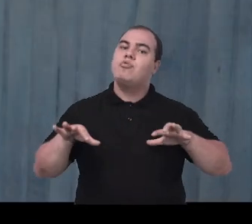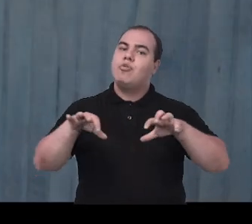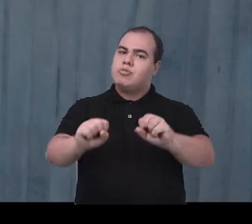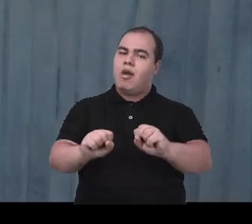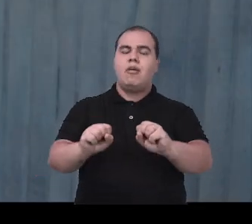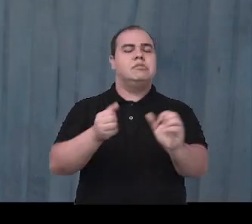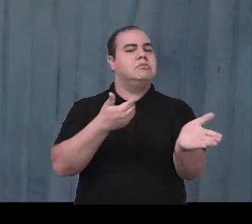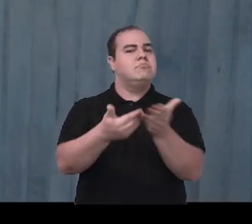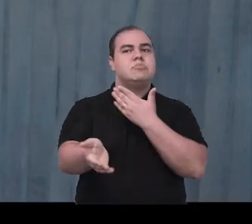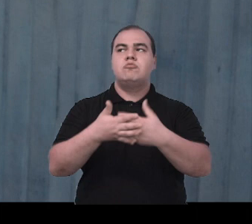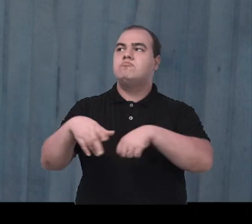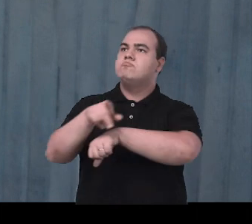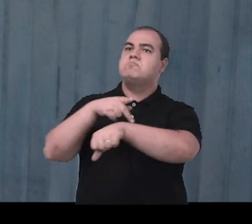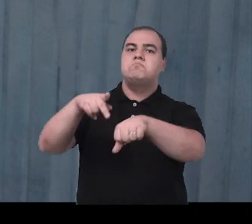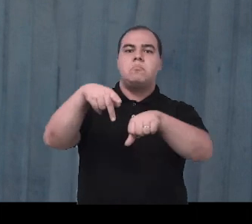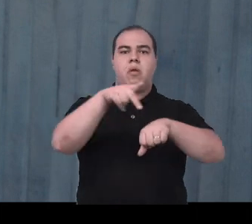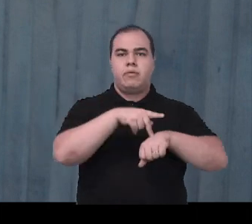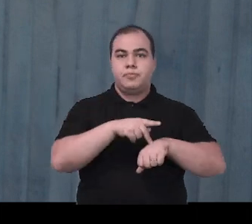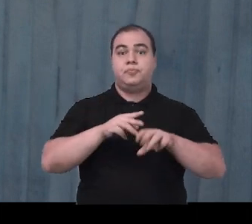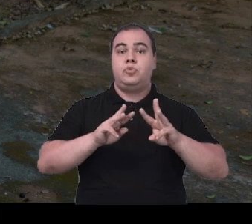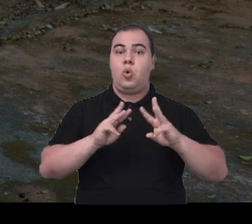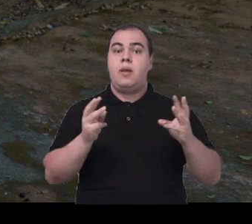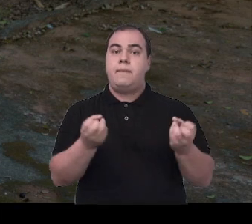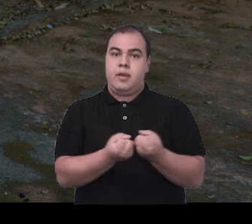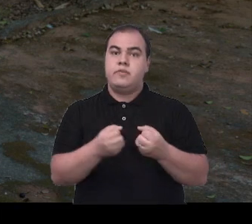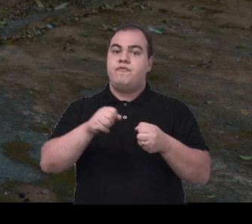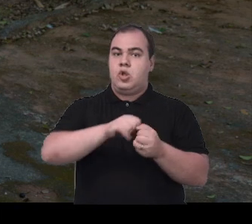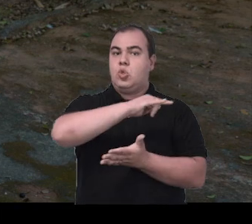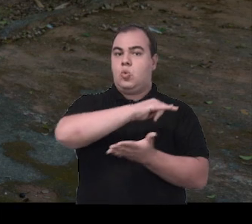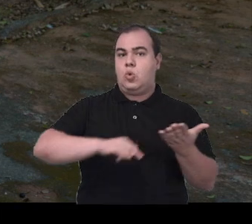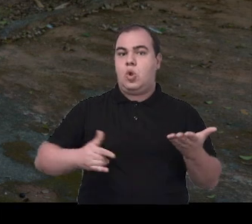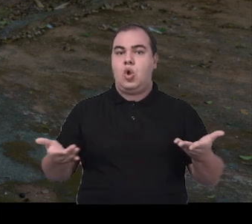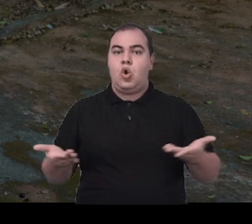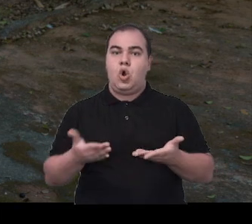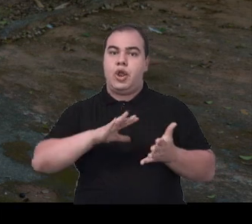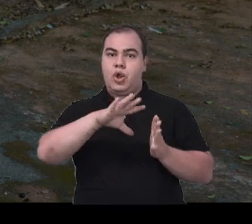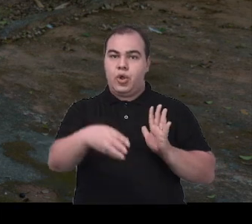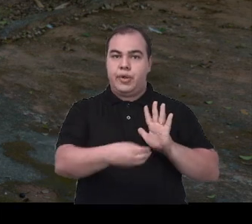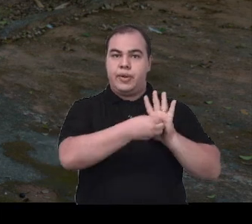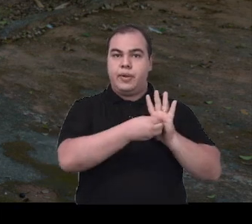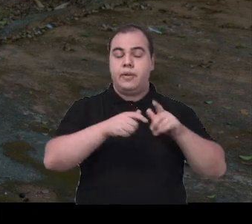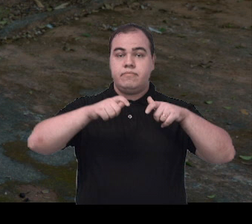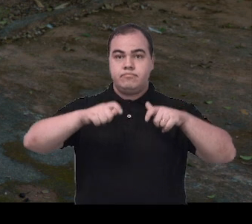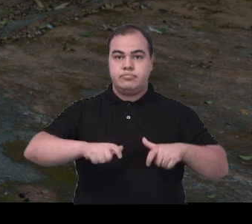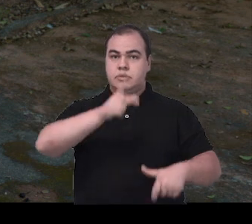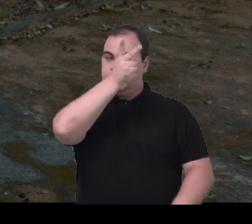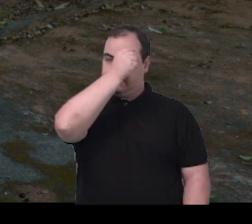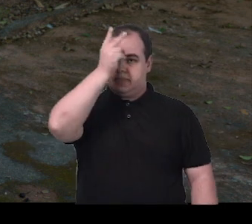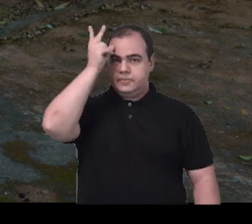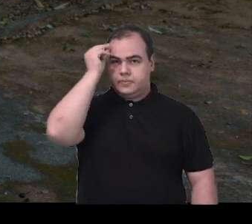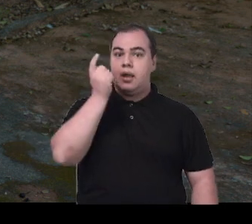serem adotadas, independente de país. A OMS lançou um documento agora, incluindo o município